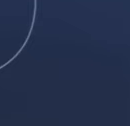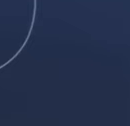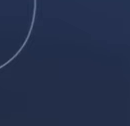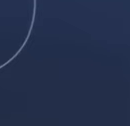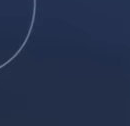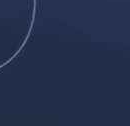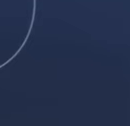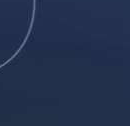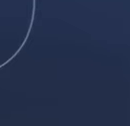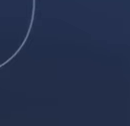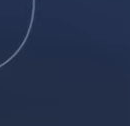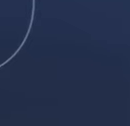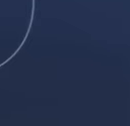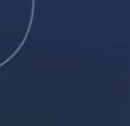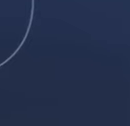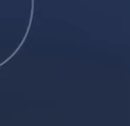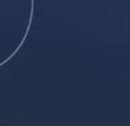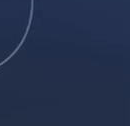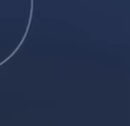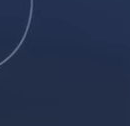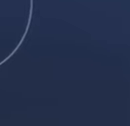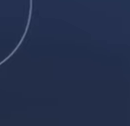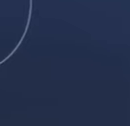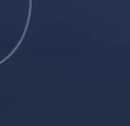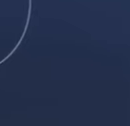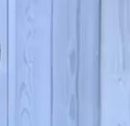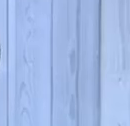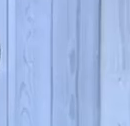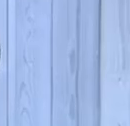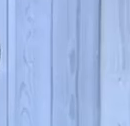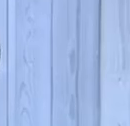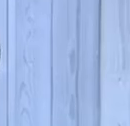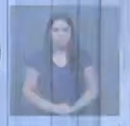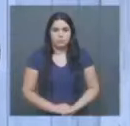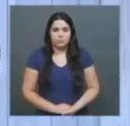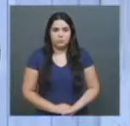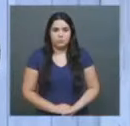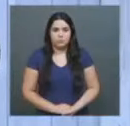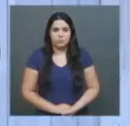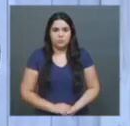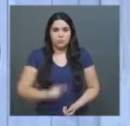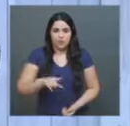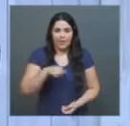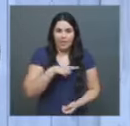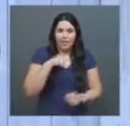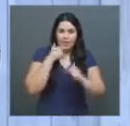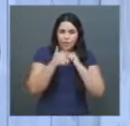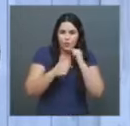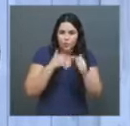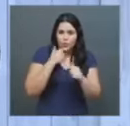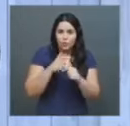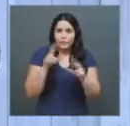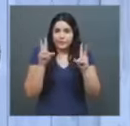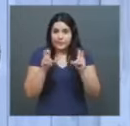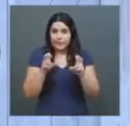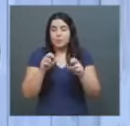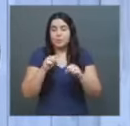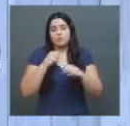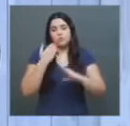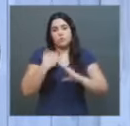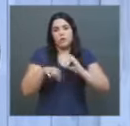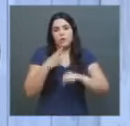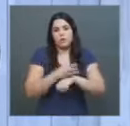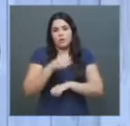de 19 e a máxima 29 graus. Você que tem dúvidas sobre a pauta de hoje, mande para o nosso